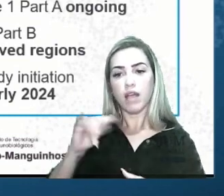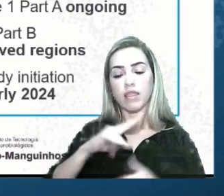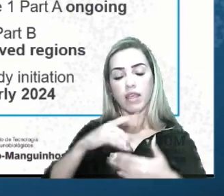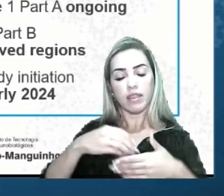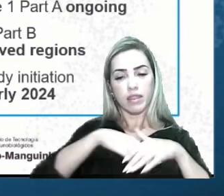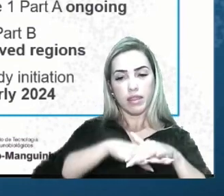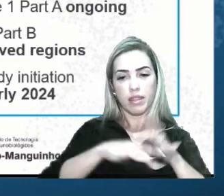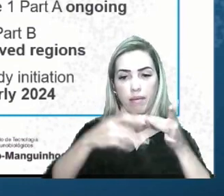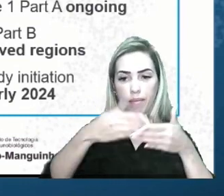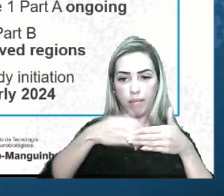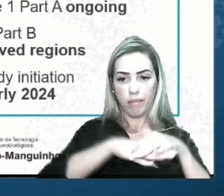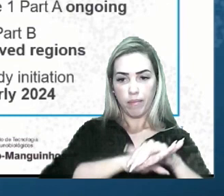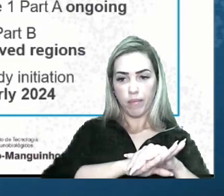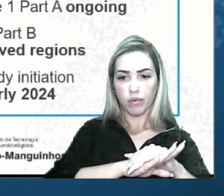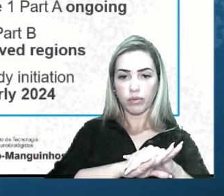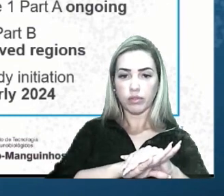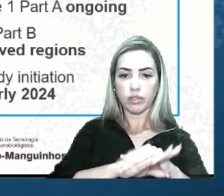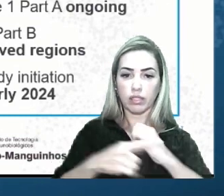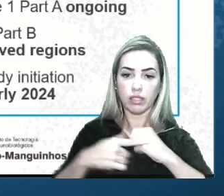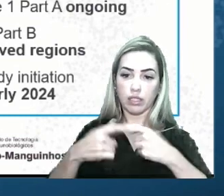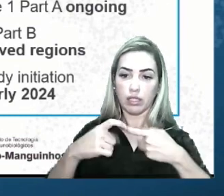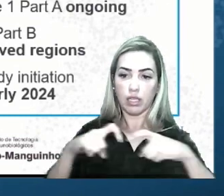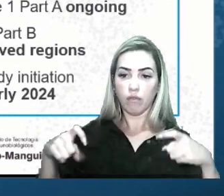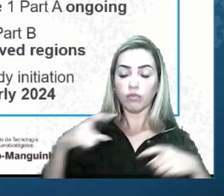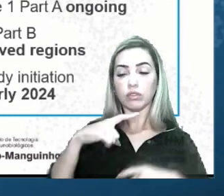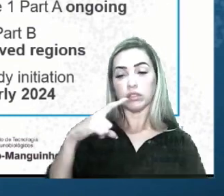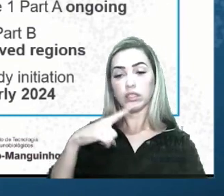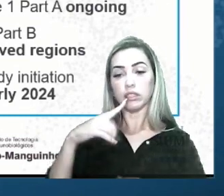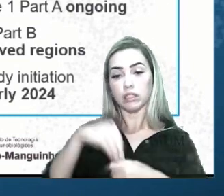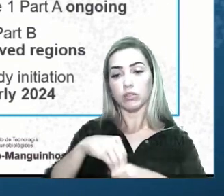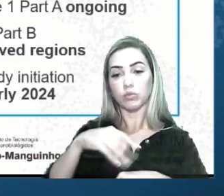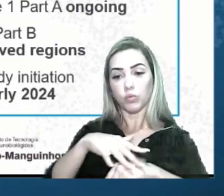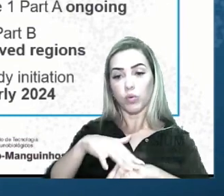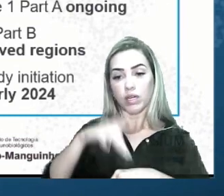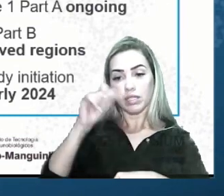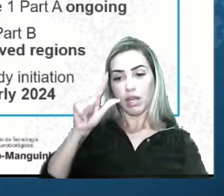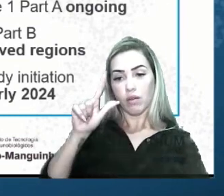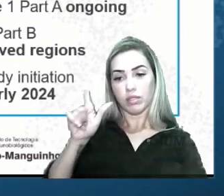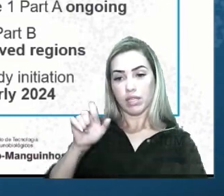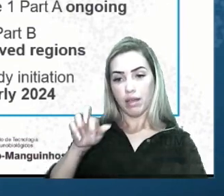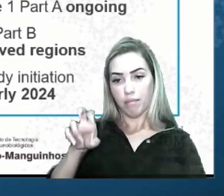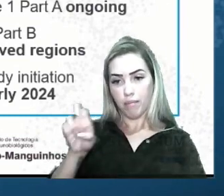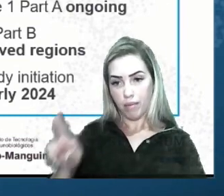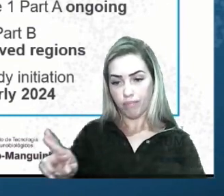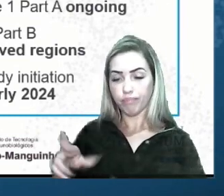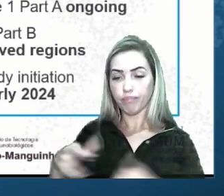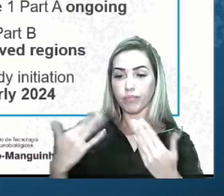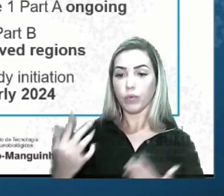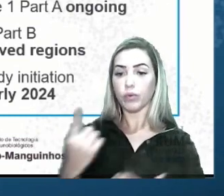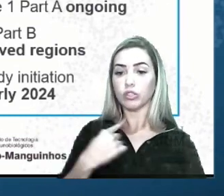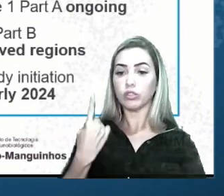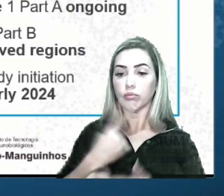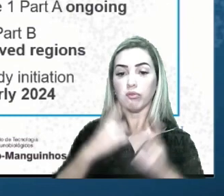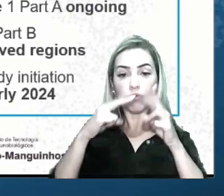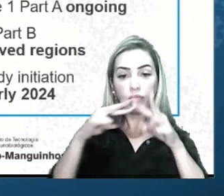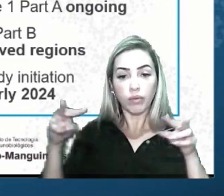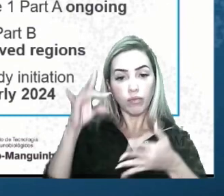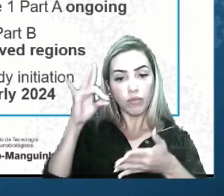dos nervos que levam à doença de Alzheimer. E nós estamos vendo aqui